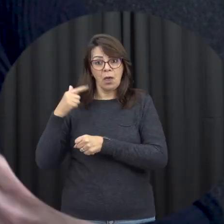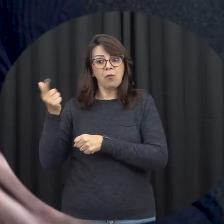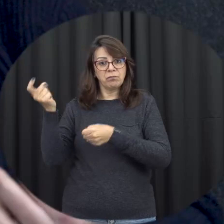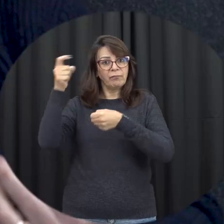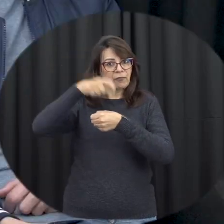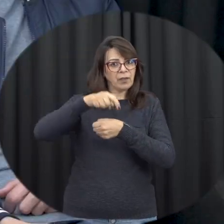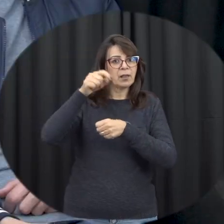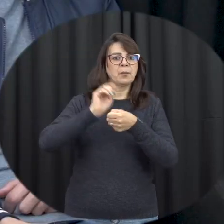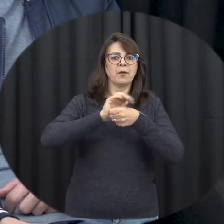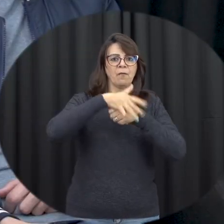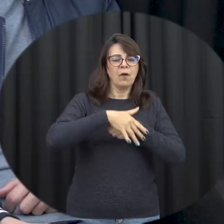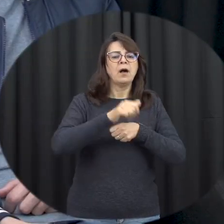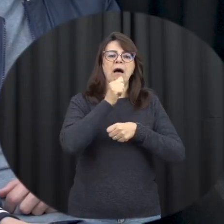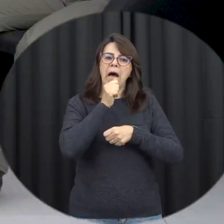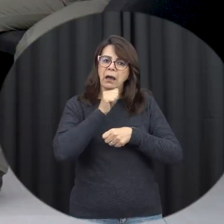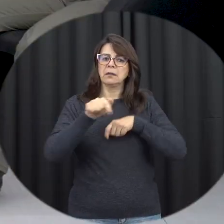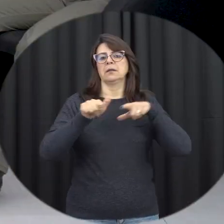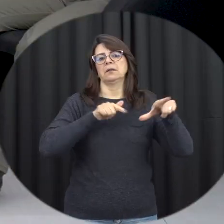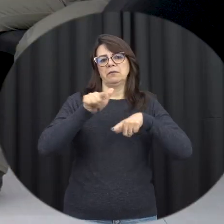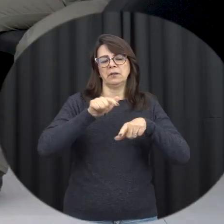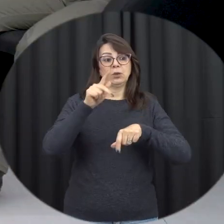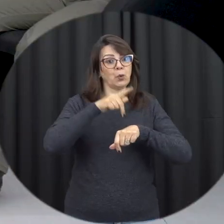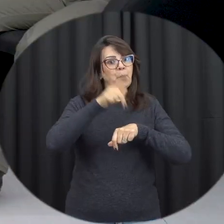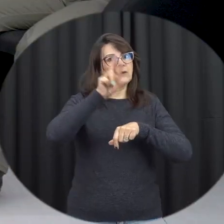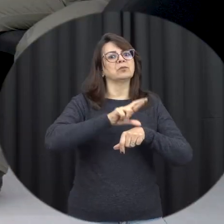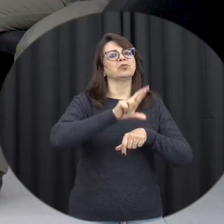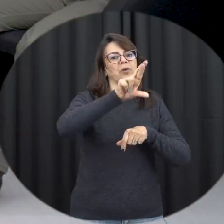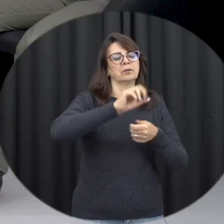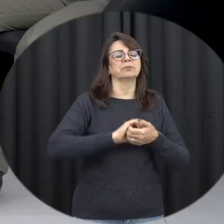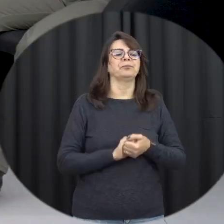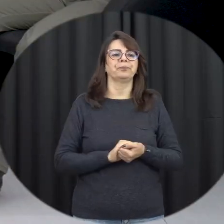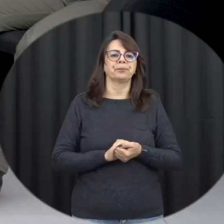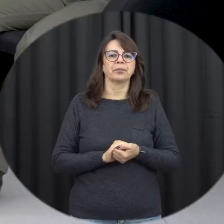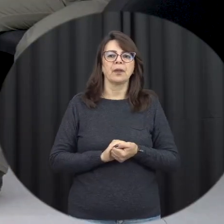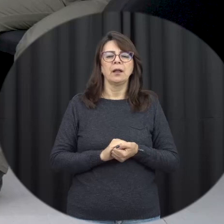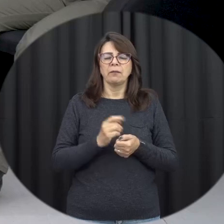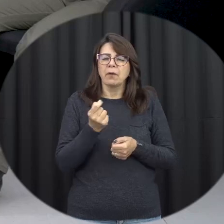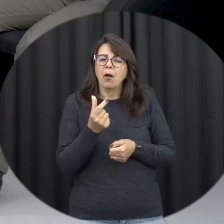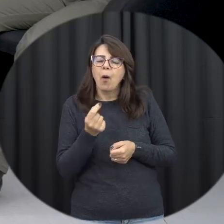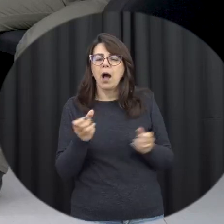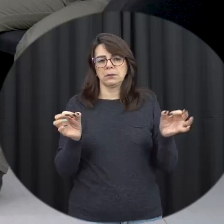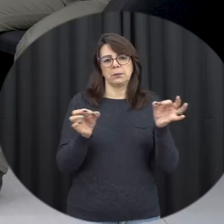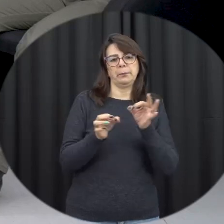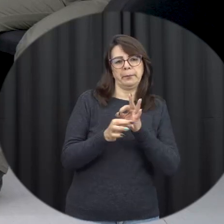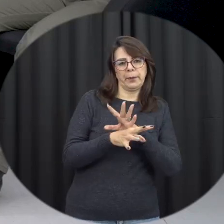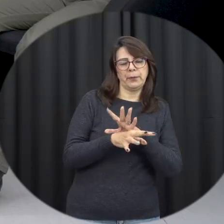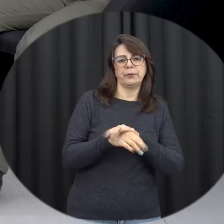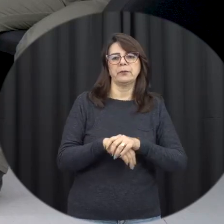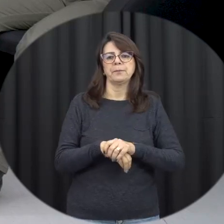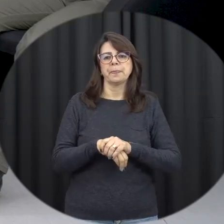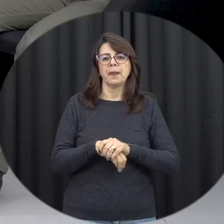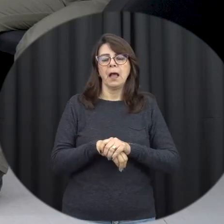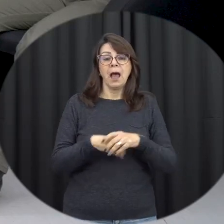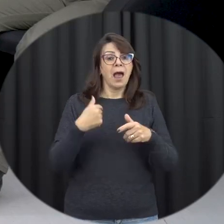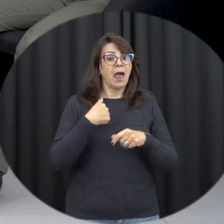quando eu vim, então, eu ainda estava fazendo o trabalho de pós-doutorado. Estava